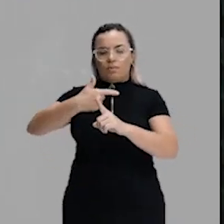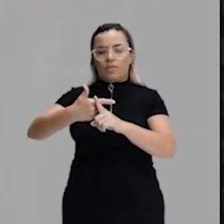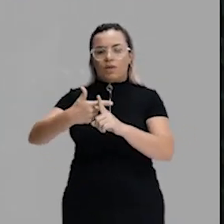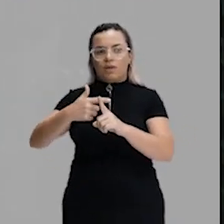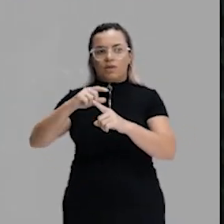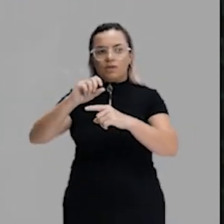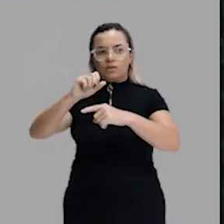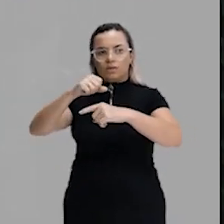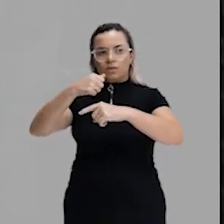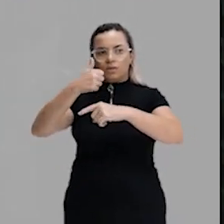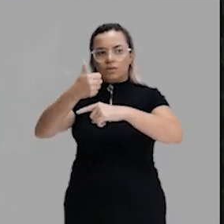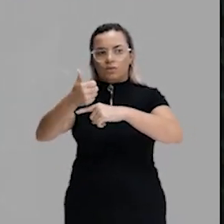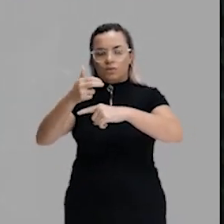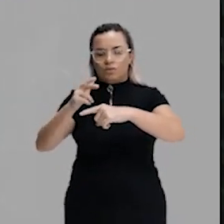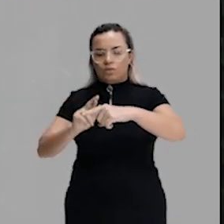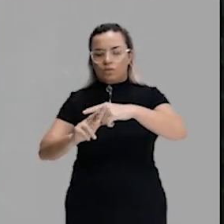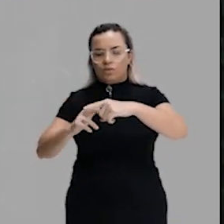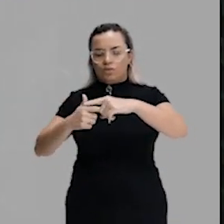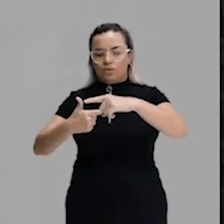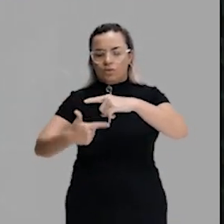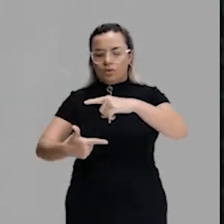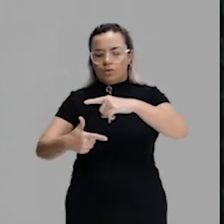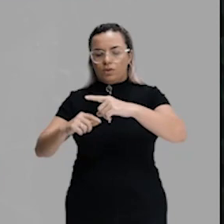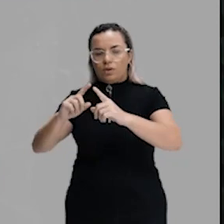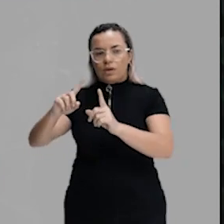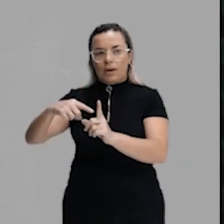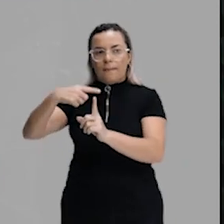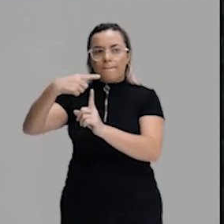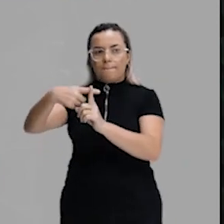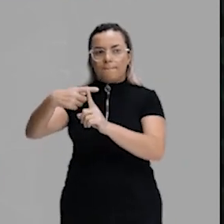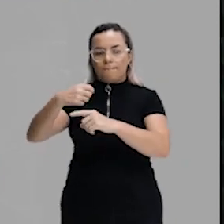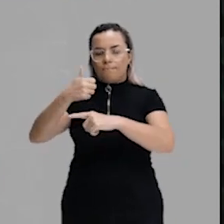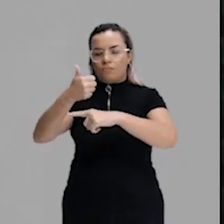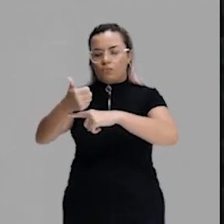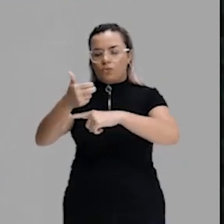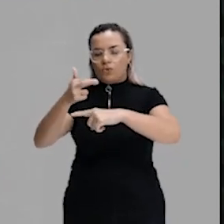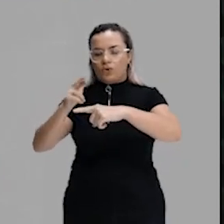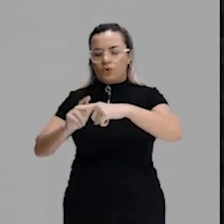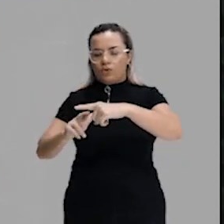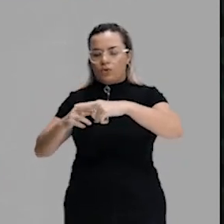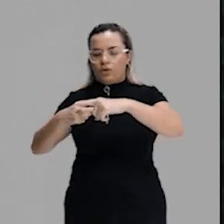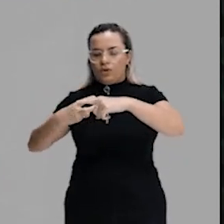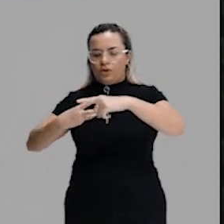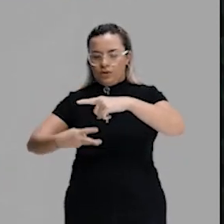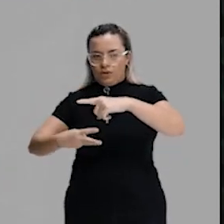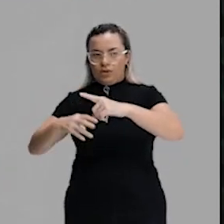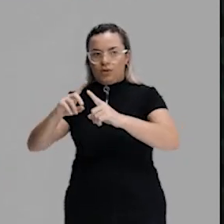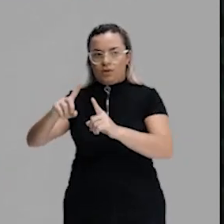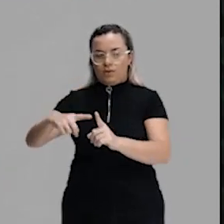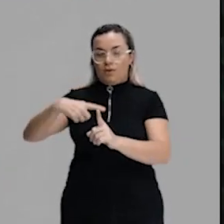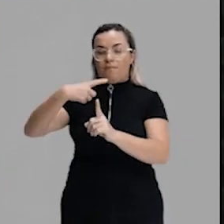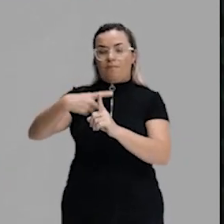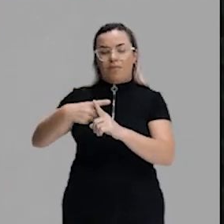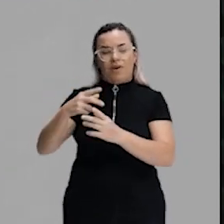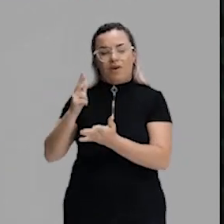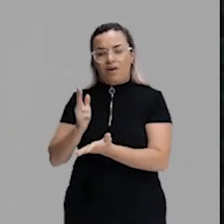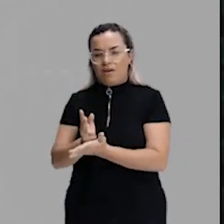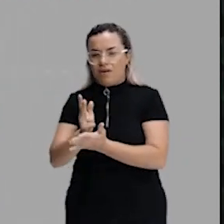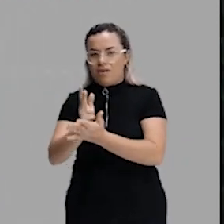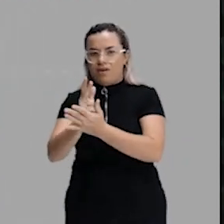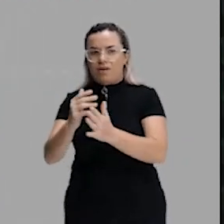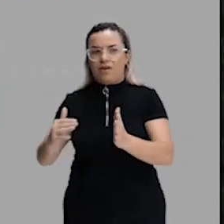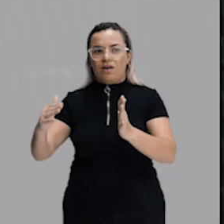R2 mais 1 sobre R3 até o